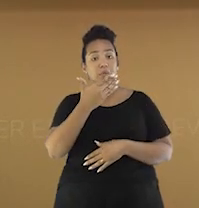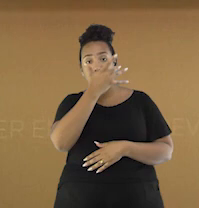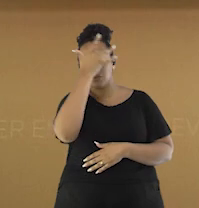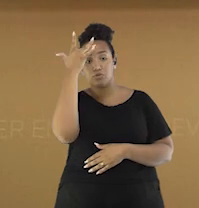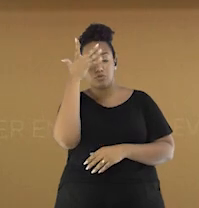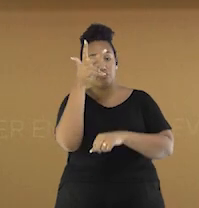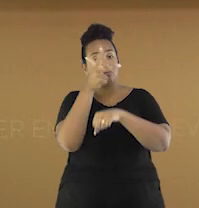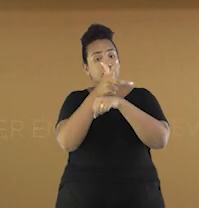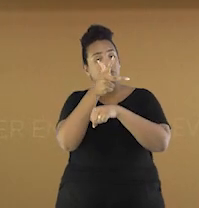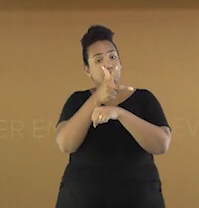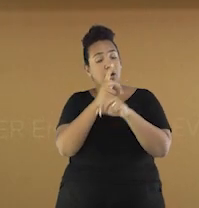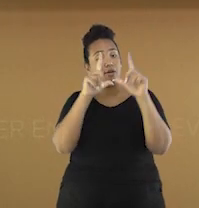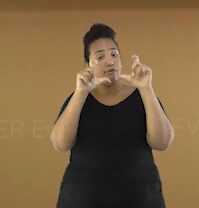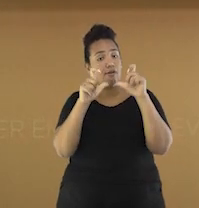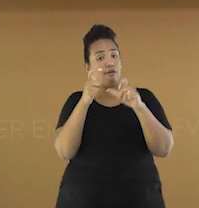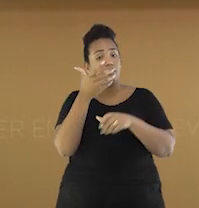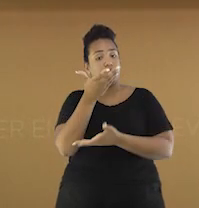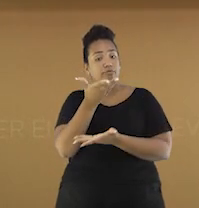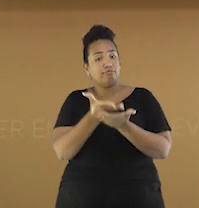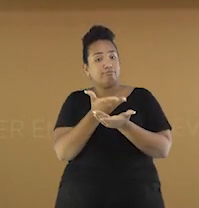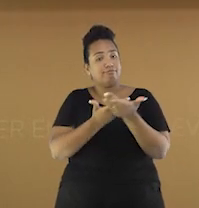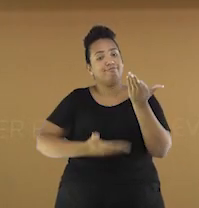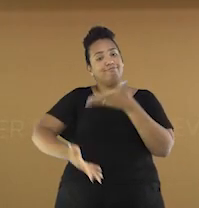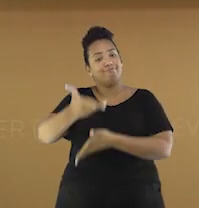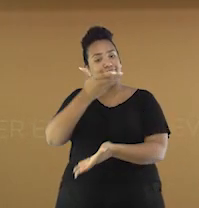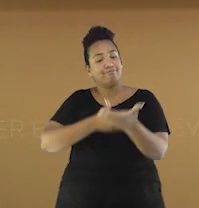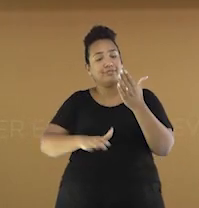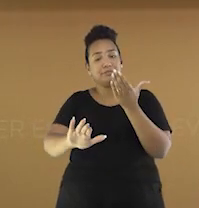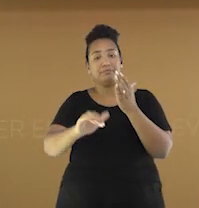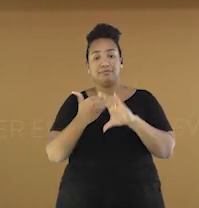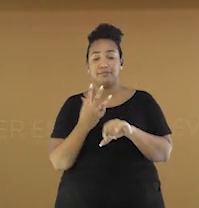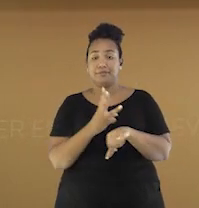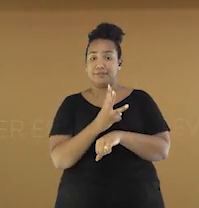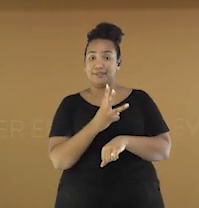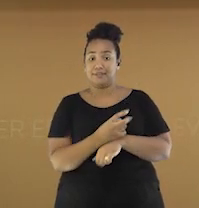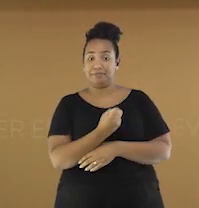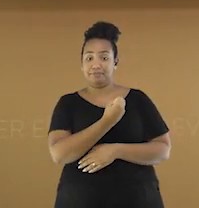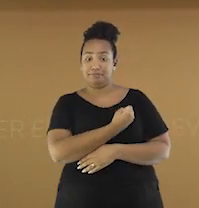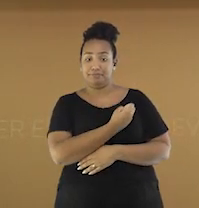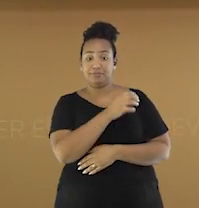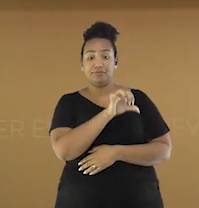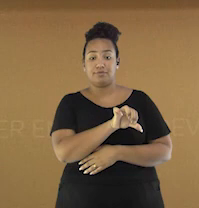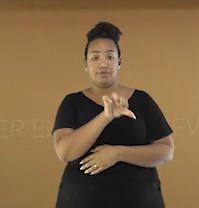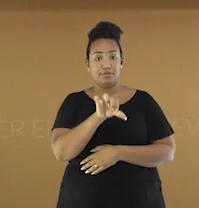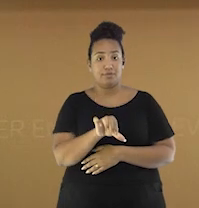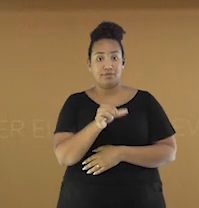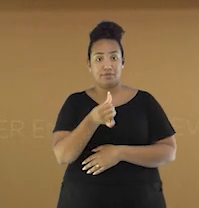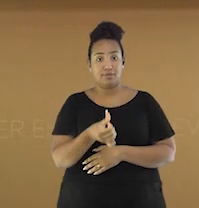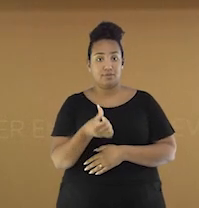foto de vocês interagindo e enviem para a gente no WhatsApp. O número é